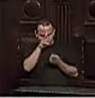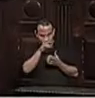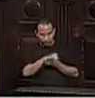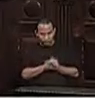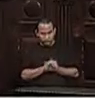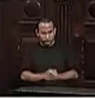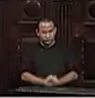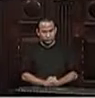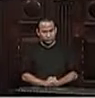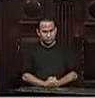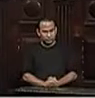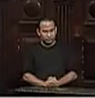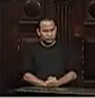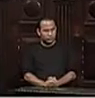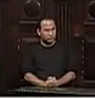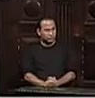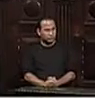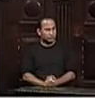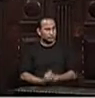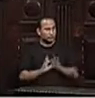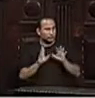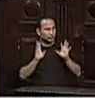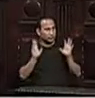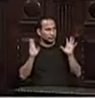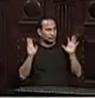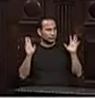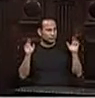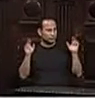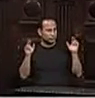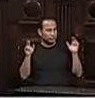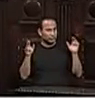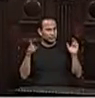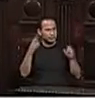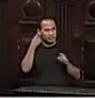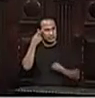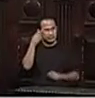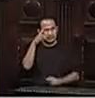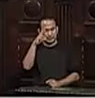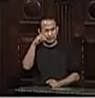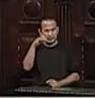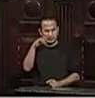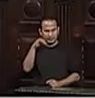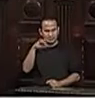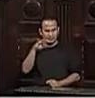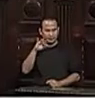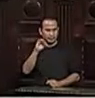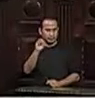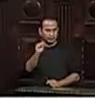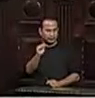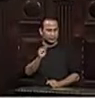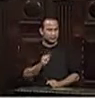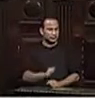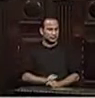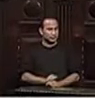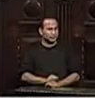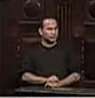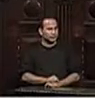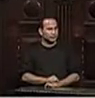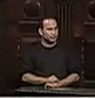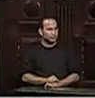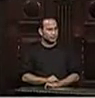um cronograma das expectativas de receita e de pagamento da folha de 16